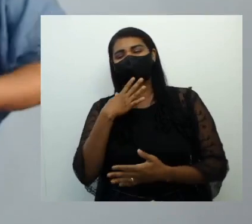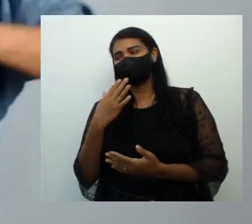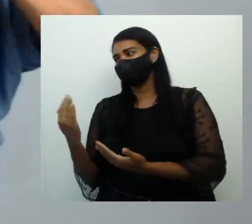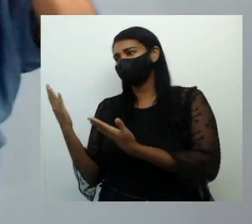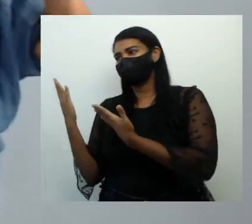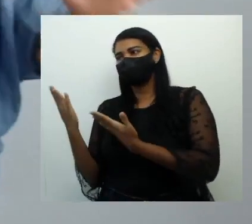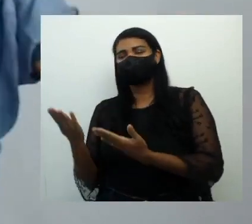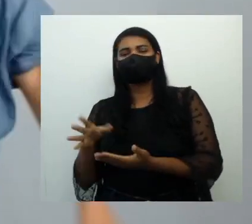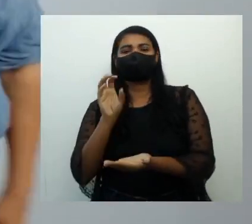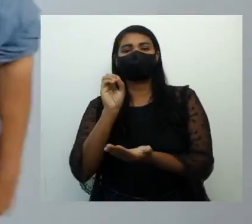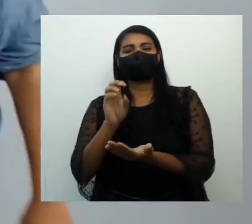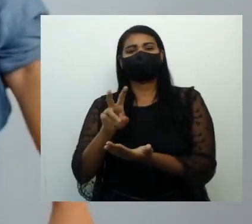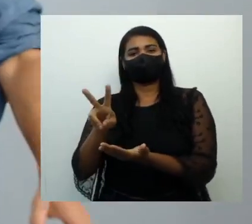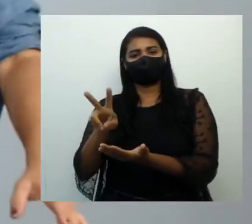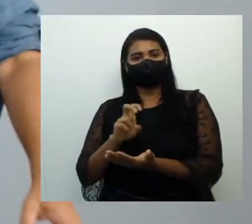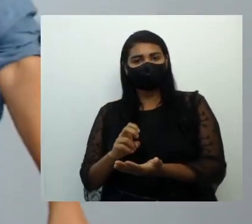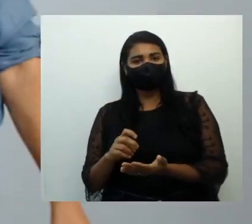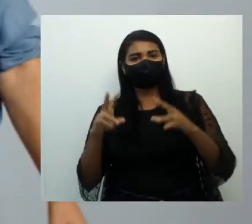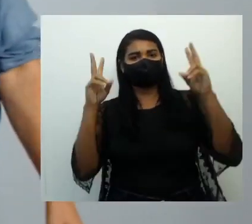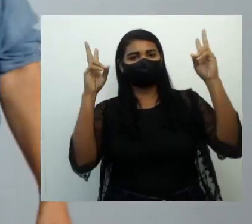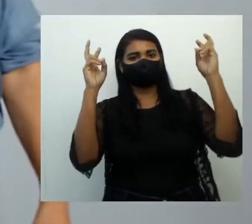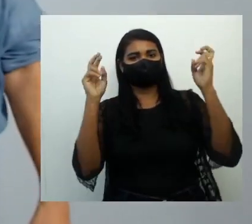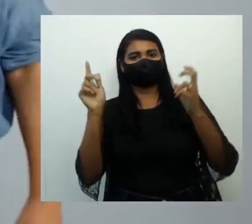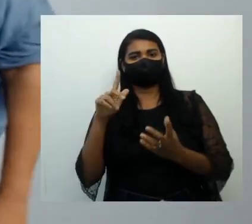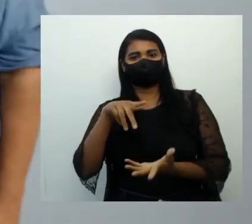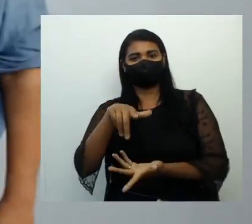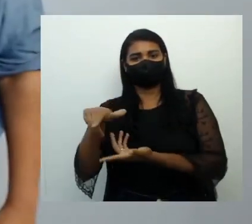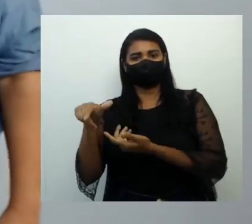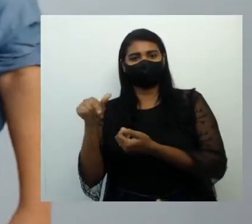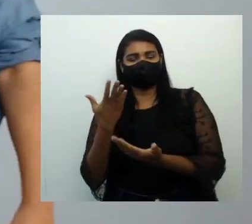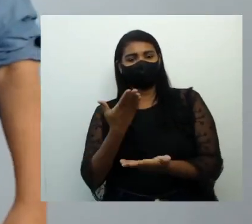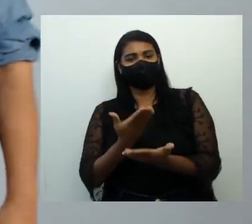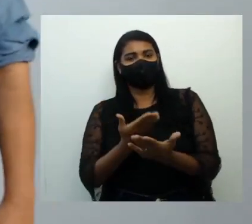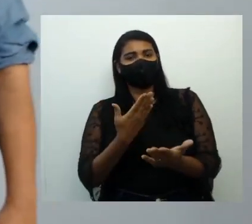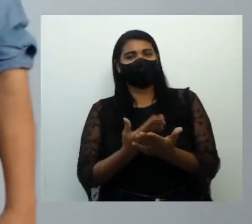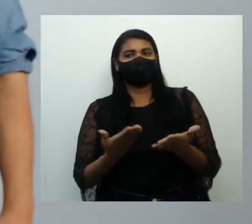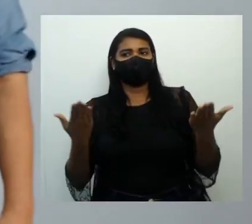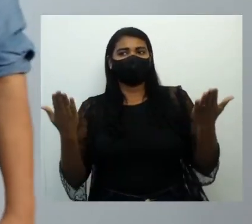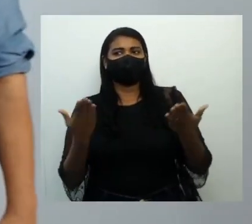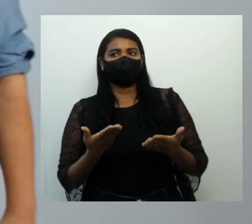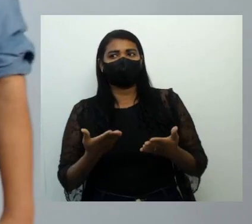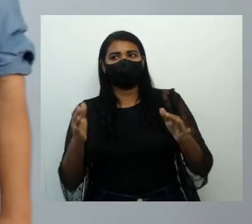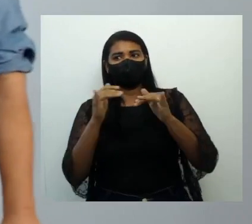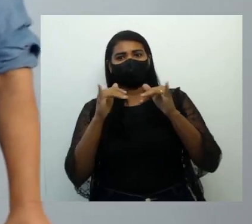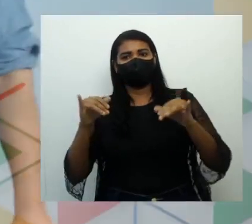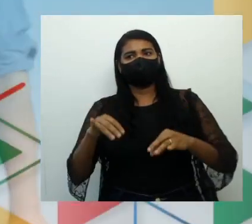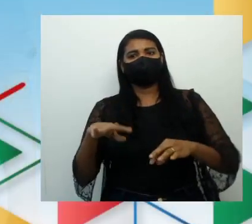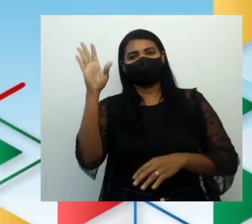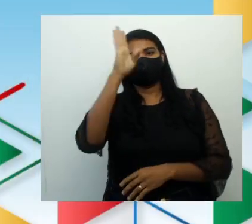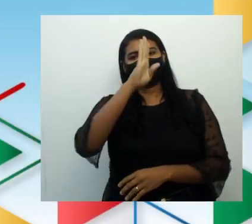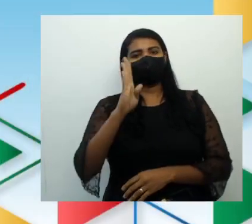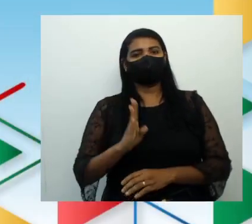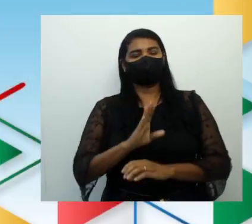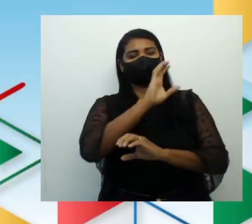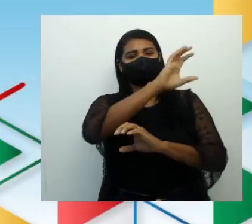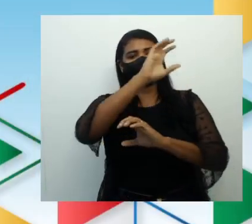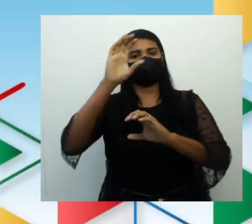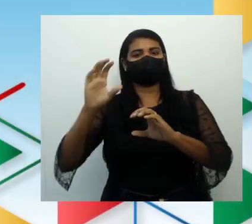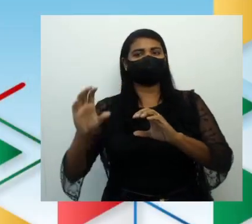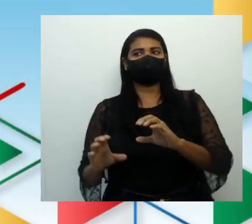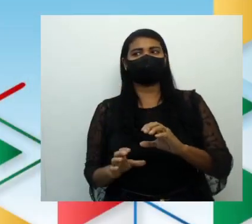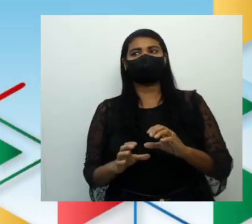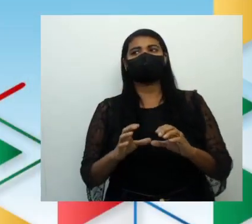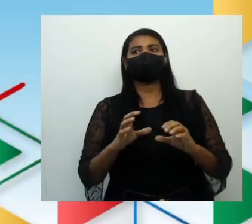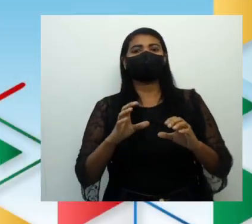somos o EducaPE, o tema de Geografia hoje é Formação Territorial do Brasil,